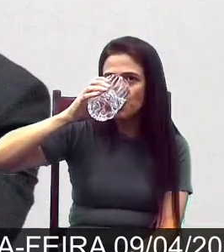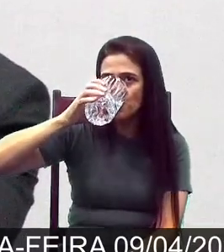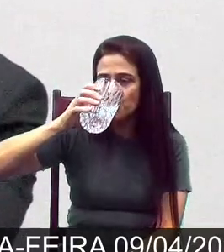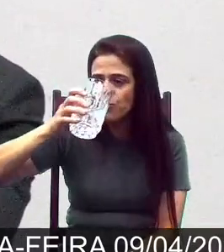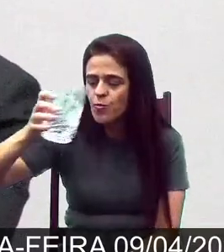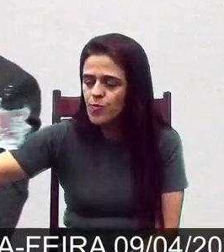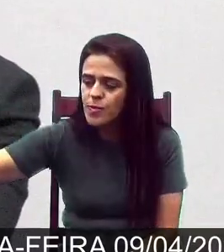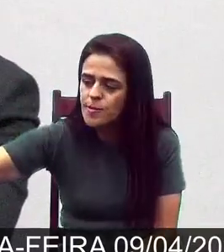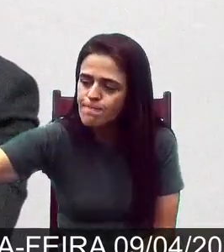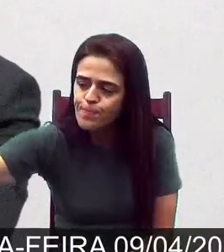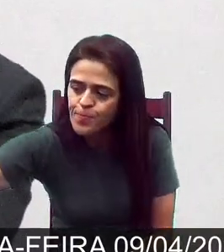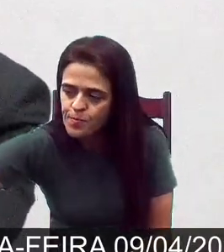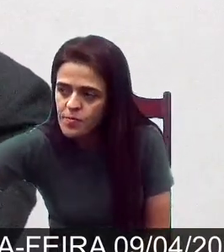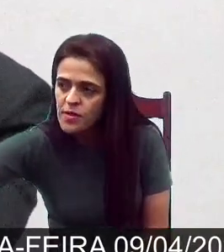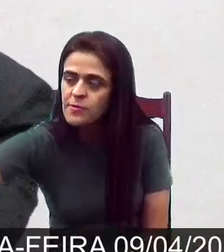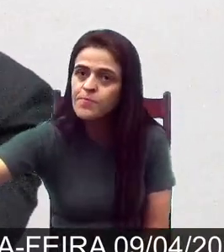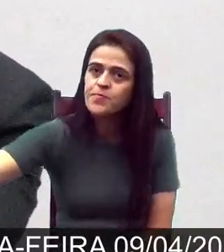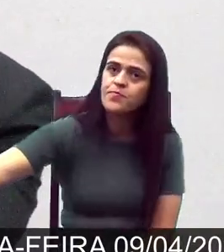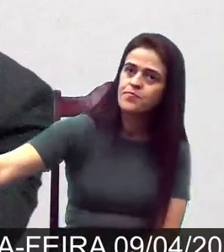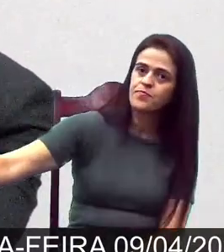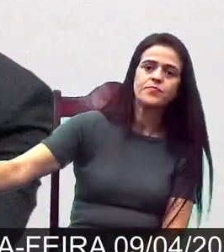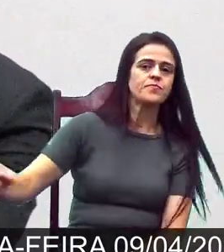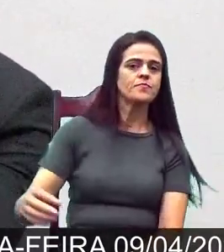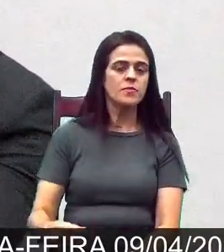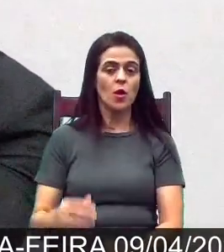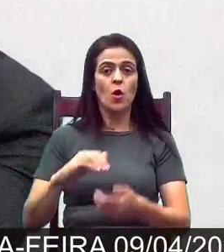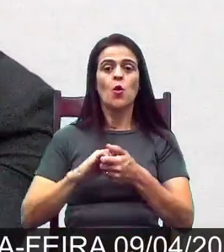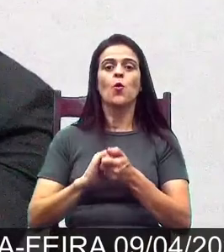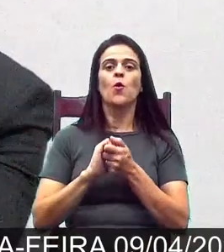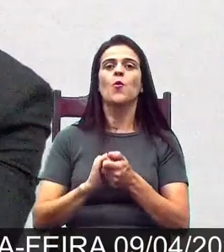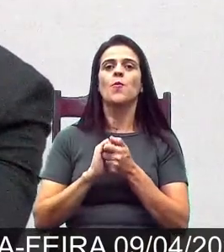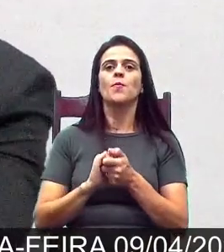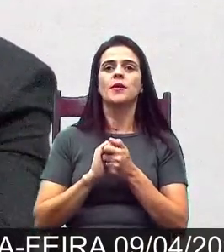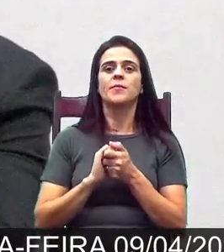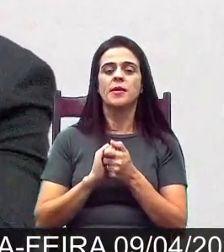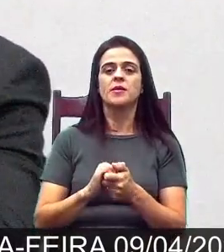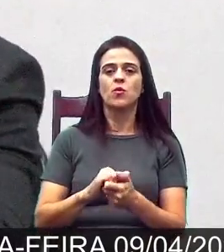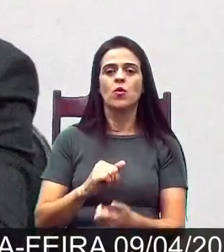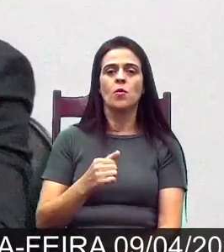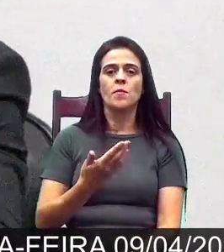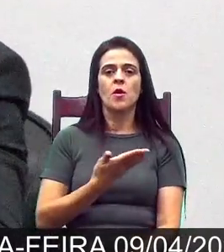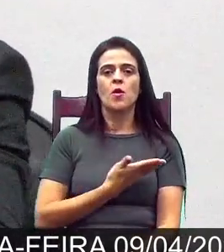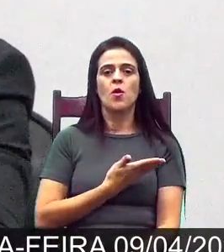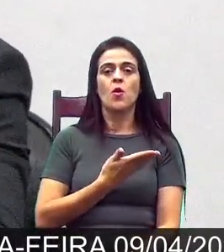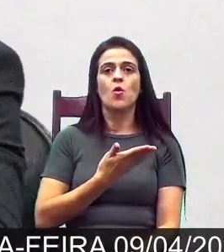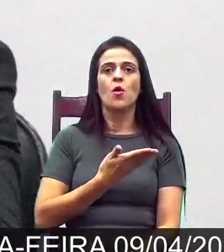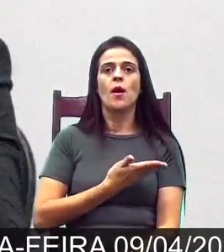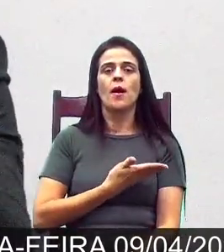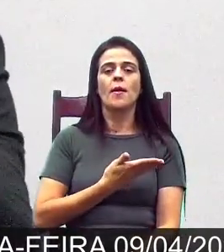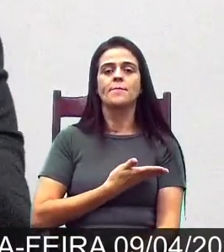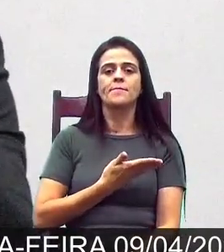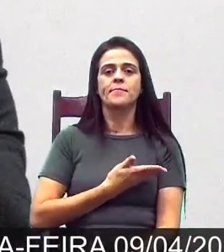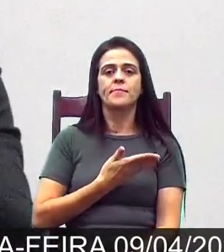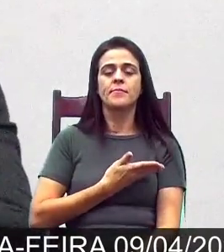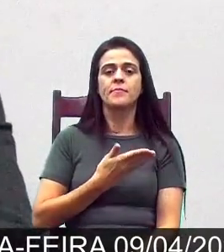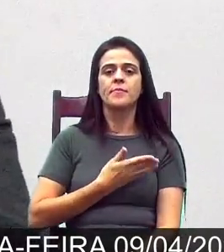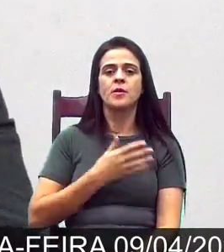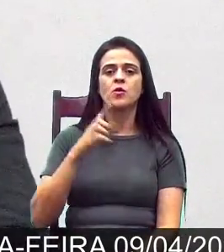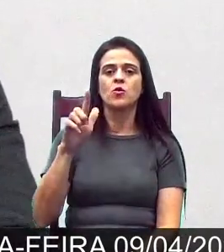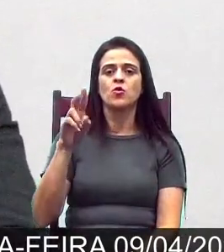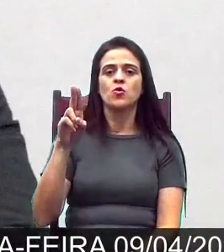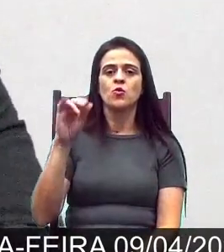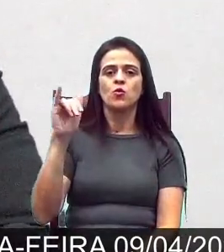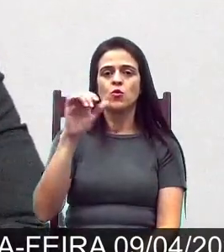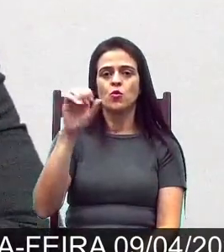casa. Luiz, do Blog da Verdade, está aqui, meu companheiro Hans Hermann, nome chique dele. Senhor presidente, eu